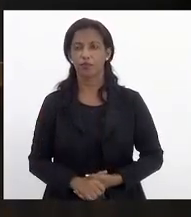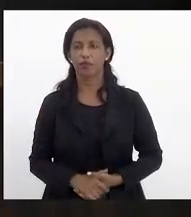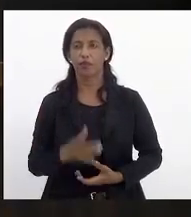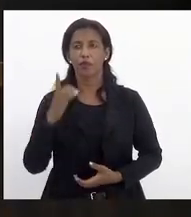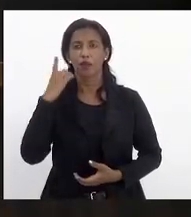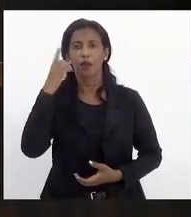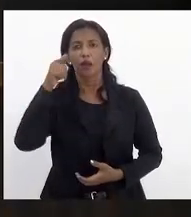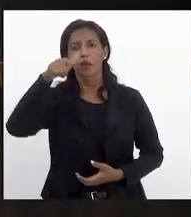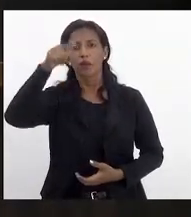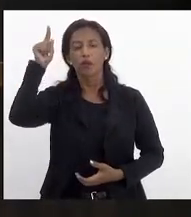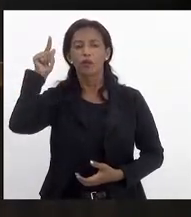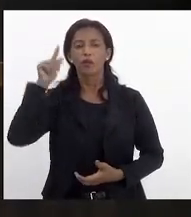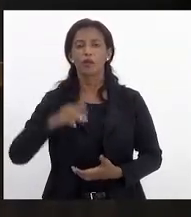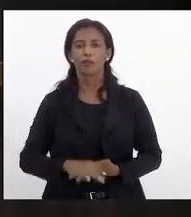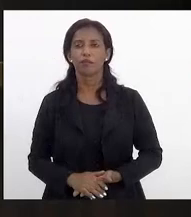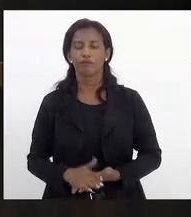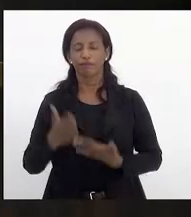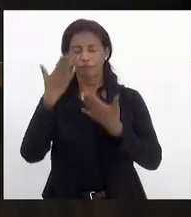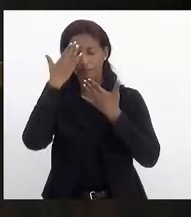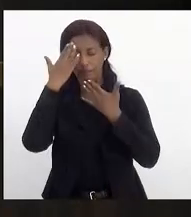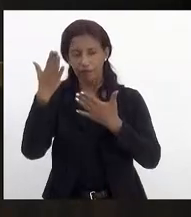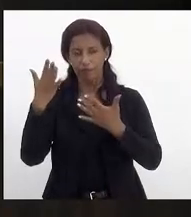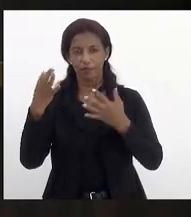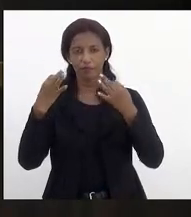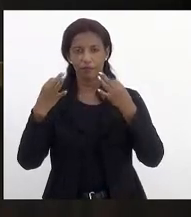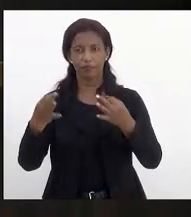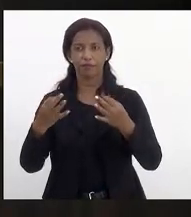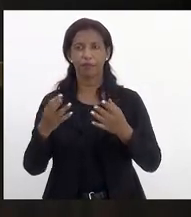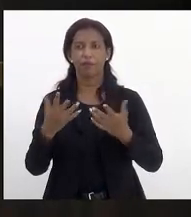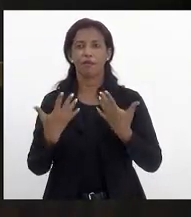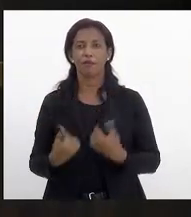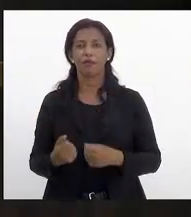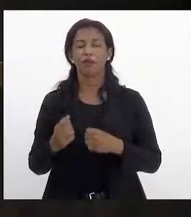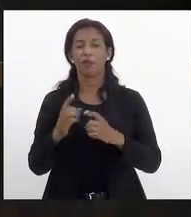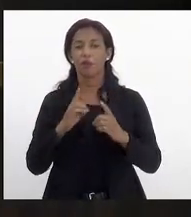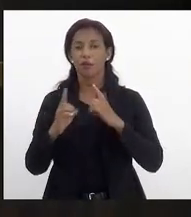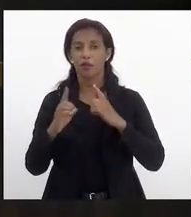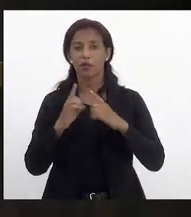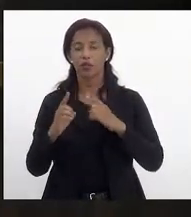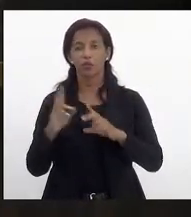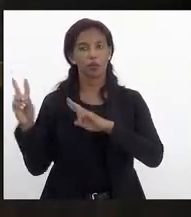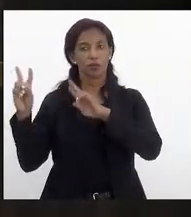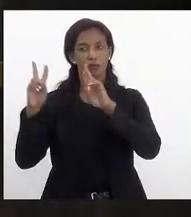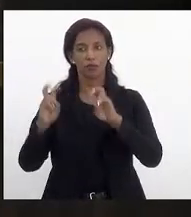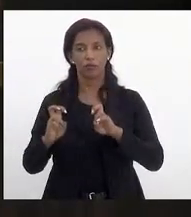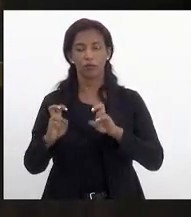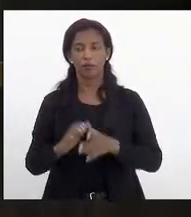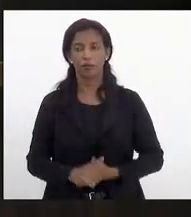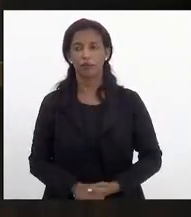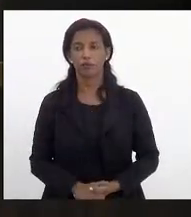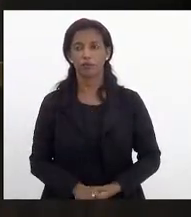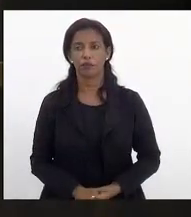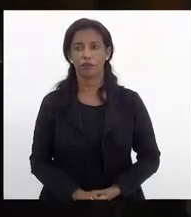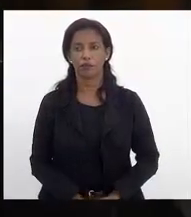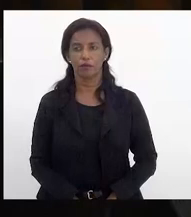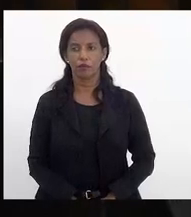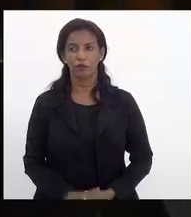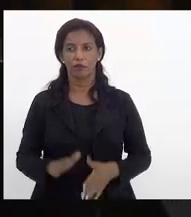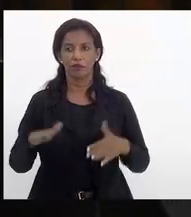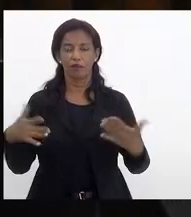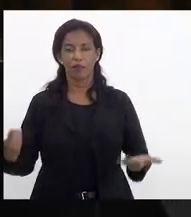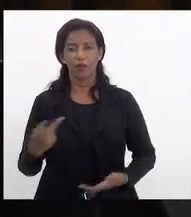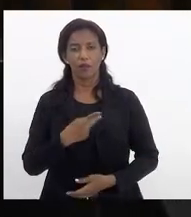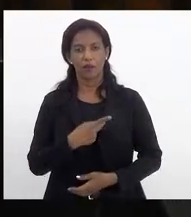Deputado Luiz, agradecer aí a atenção e vamos à discussão das matérias. Por favor, deputado Luiz Paulo.